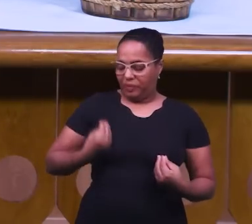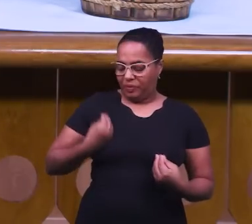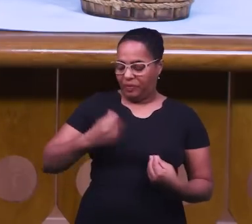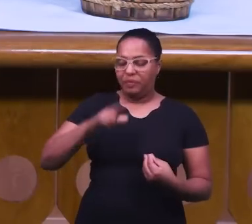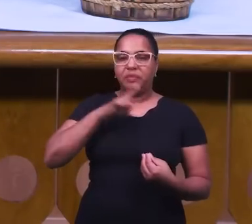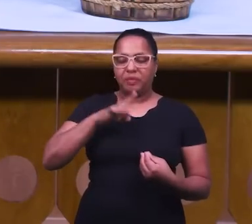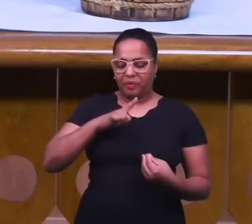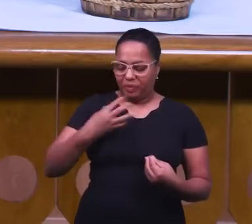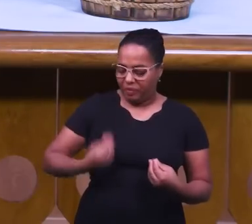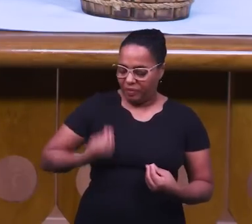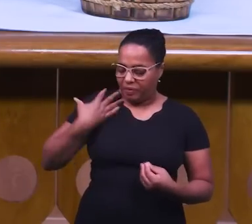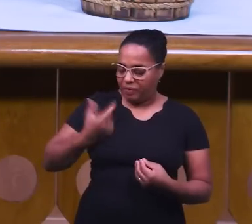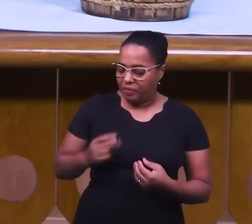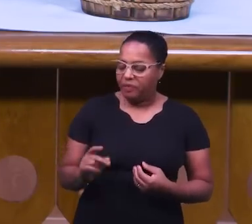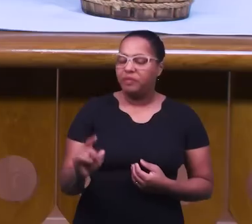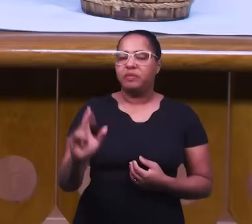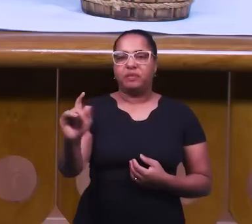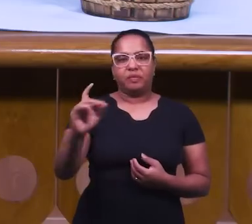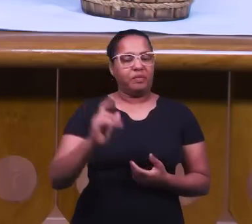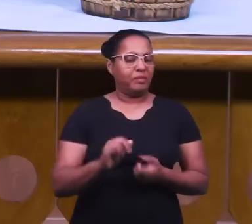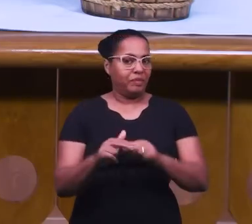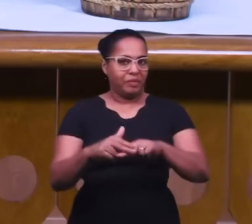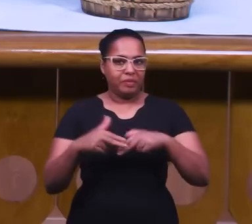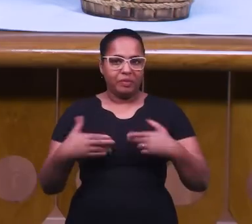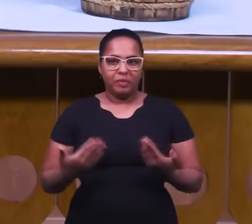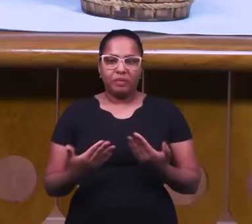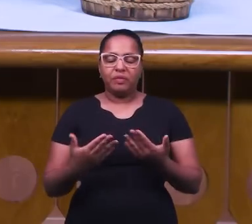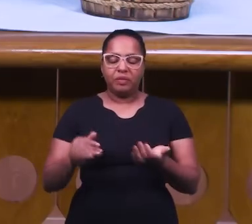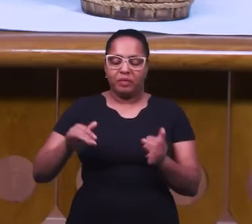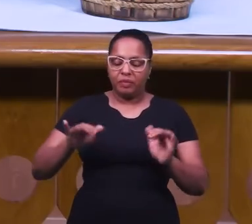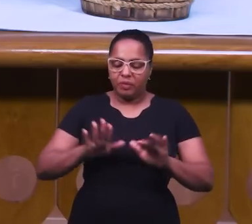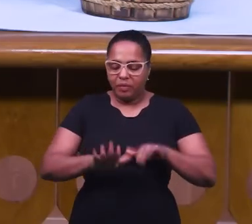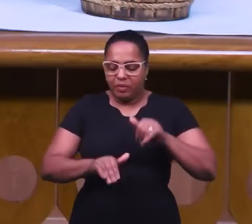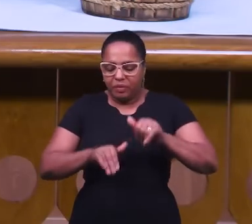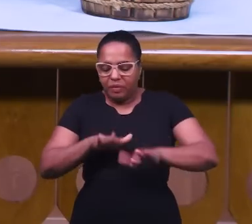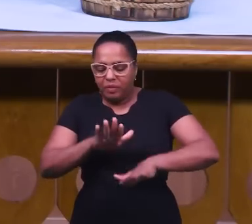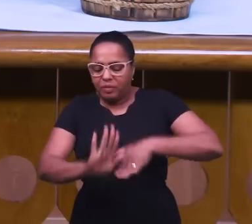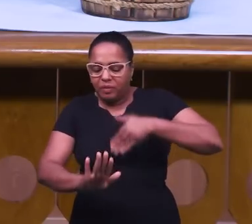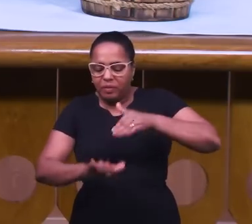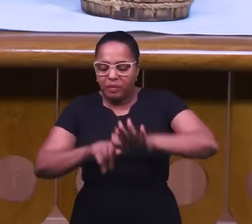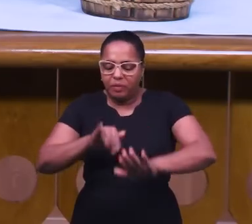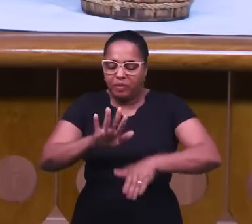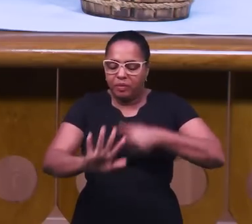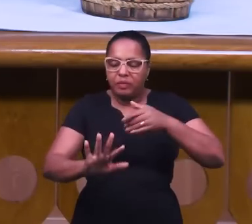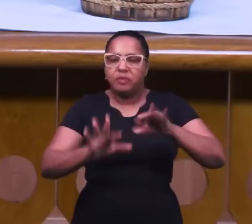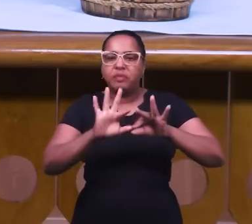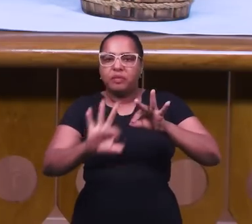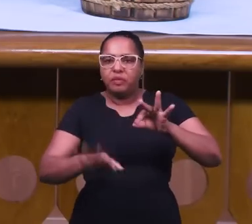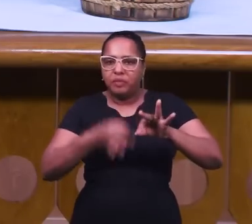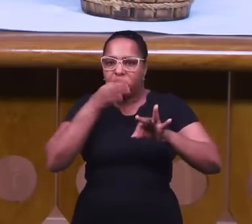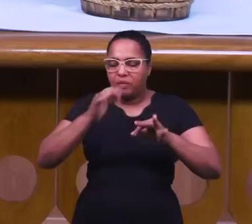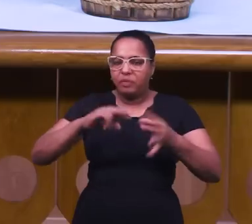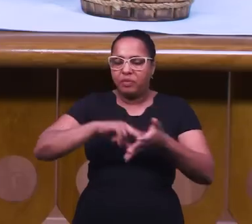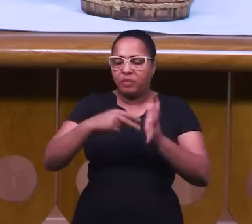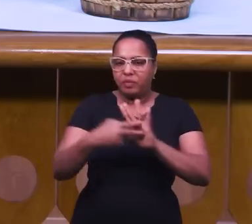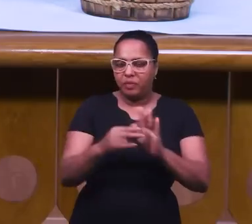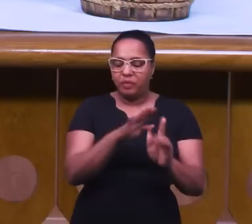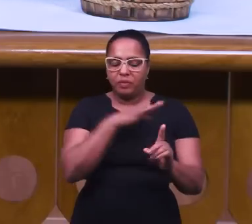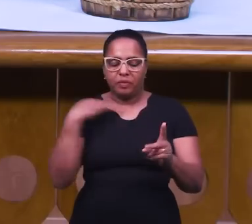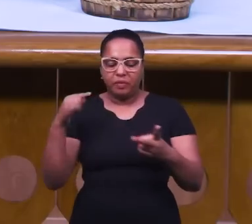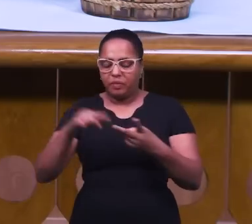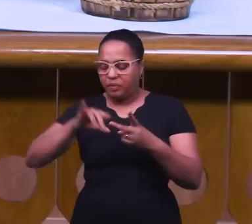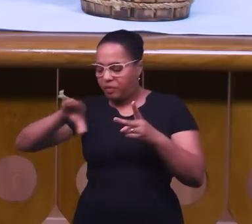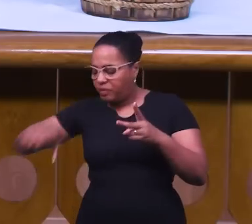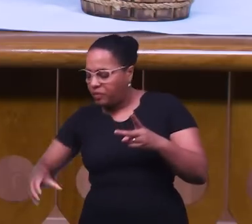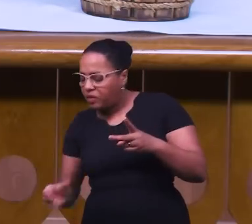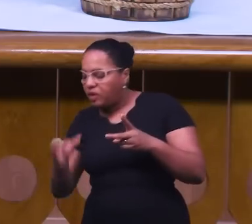ter vida e vida com abundância. Então, por isso, pisar as uvas significa morte, beber o vinho